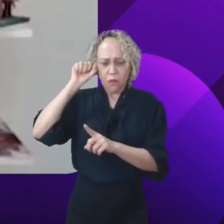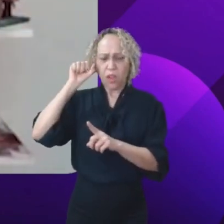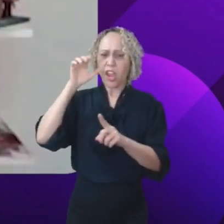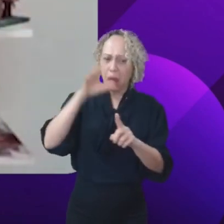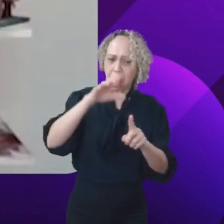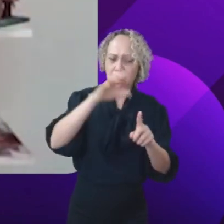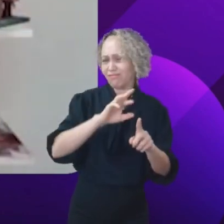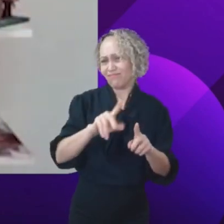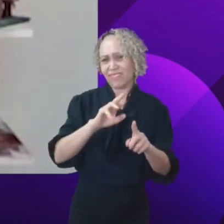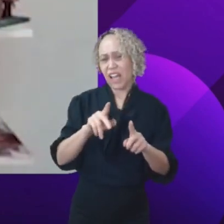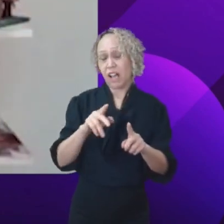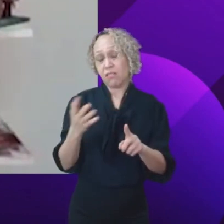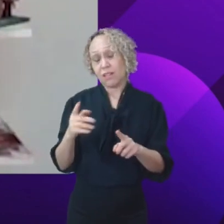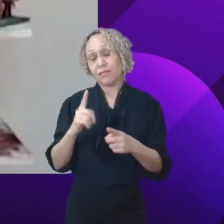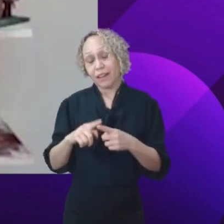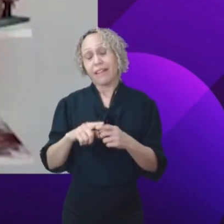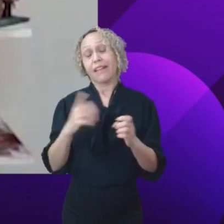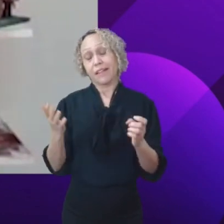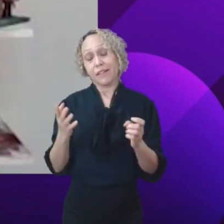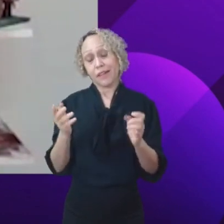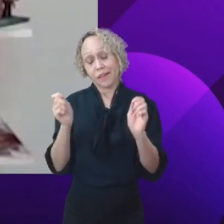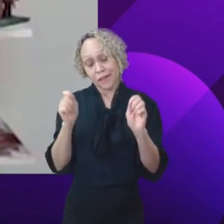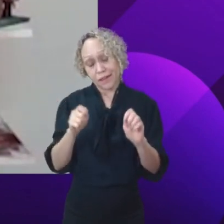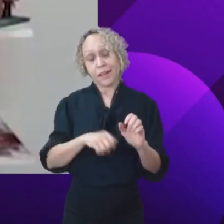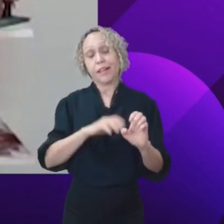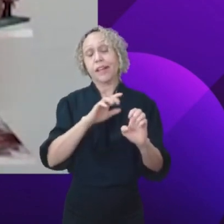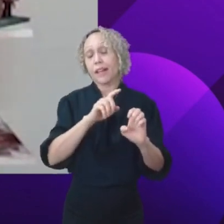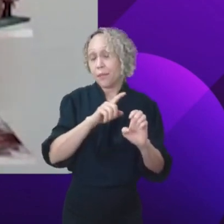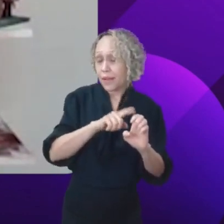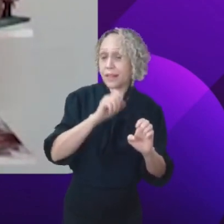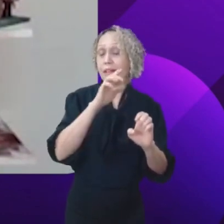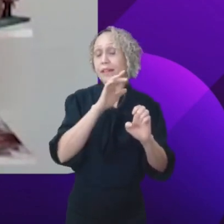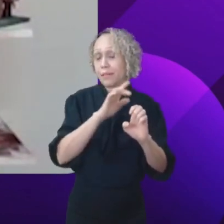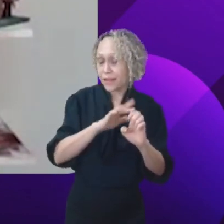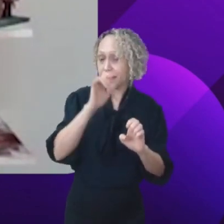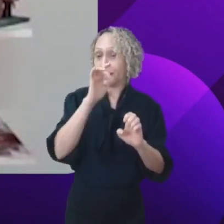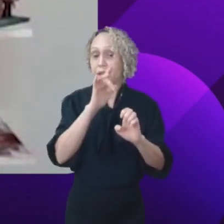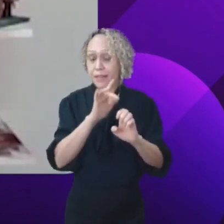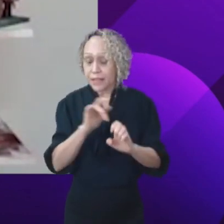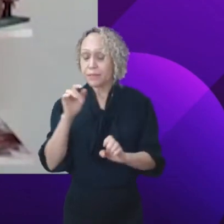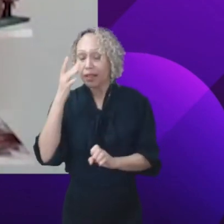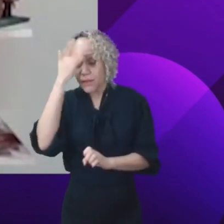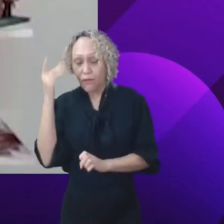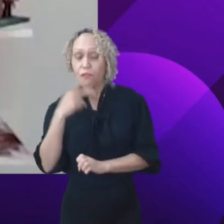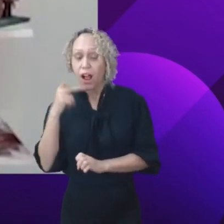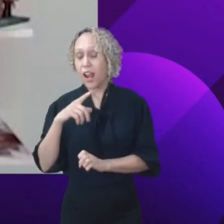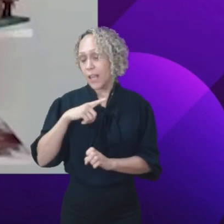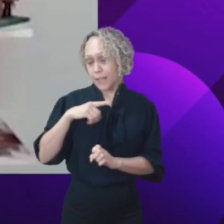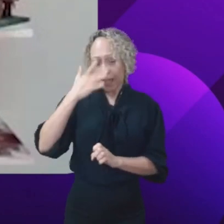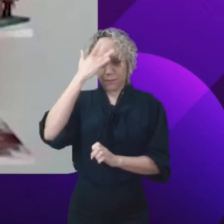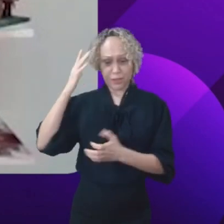faz questão de mencionar, como se existissem salvadores, ouvintes ou pessoas sem deficiência, né, numa